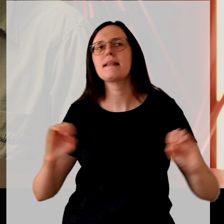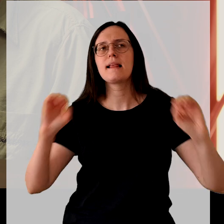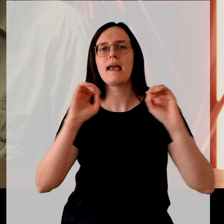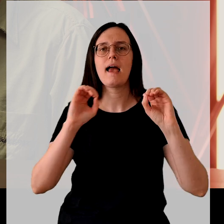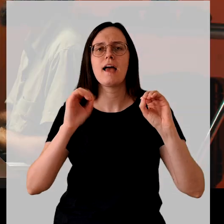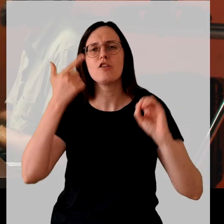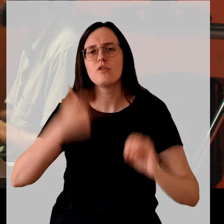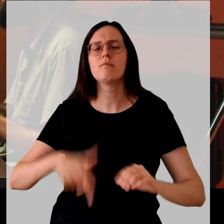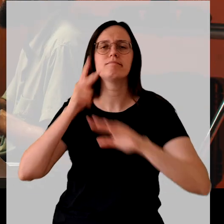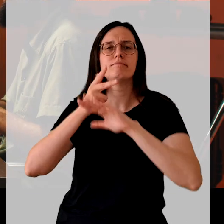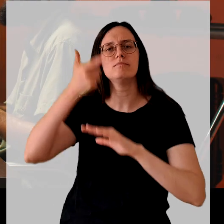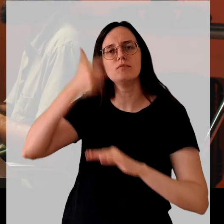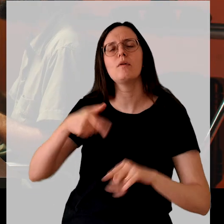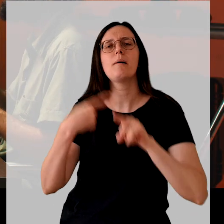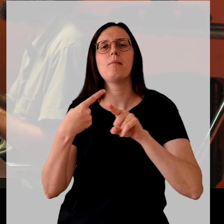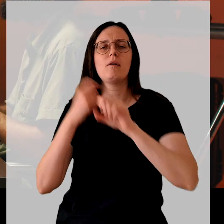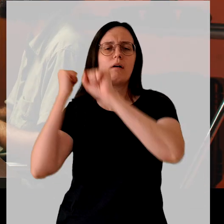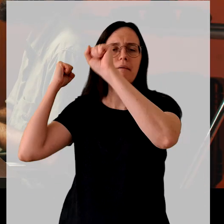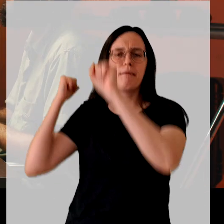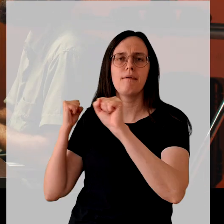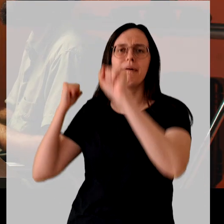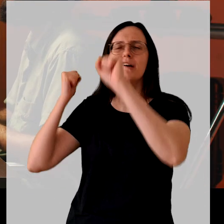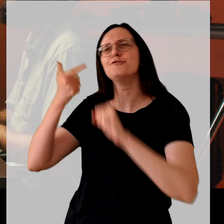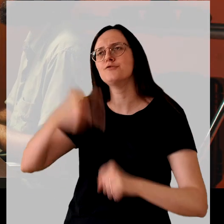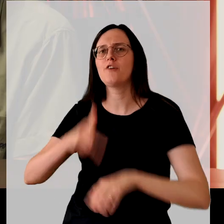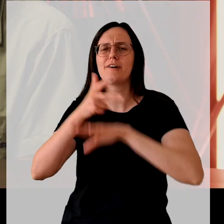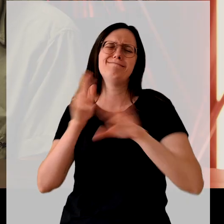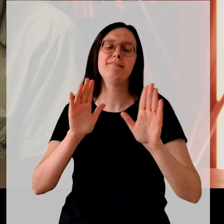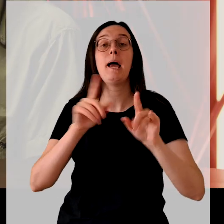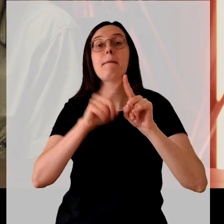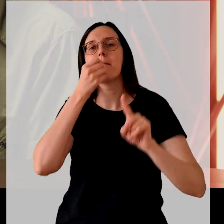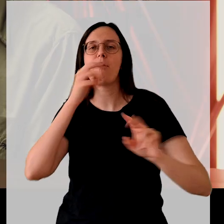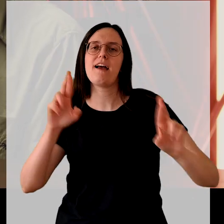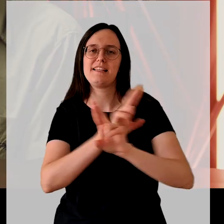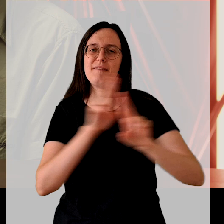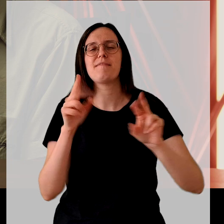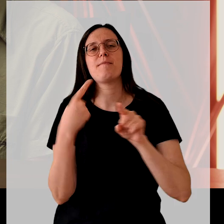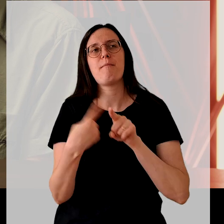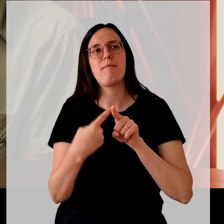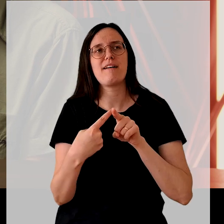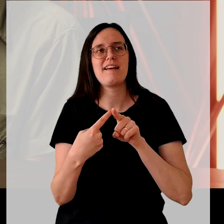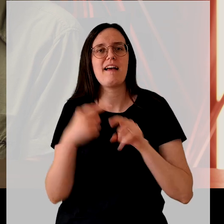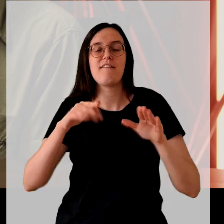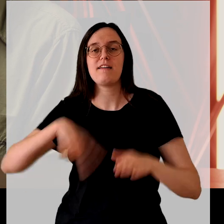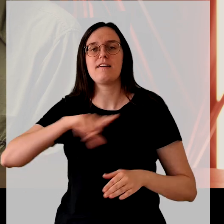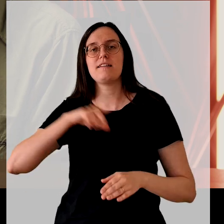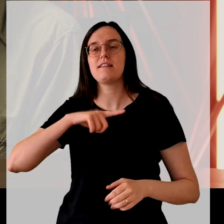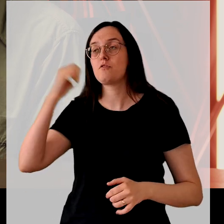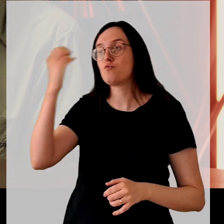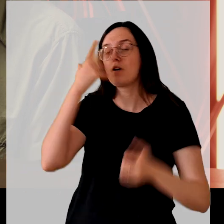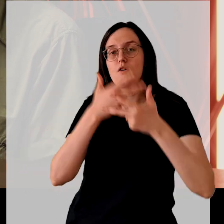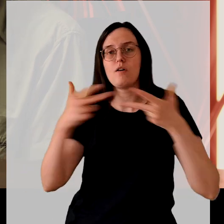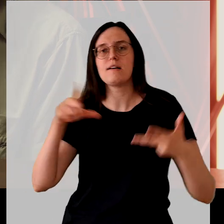e ninguém quer ter que rodar mais take porque o boom ficou entrando em quadro, né? Mas acho que tem uma boa relação também, porque, às vezes a gente tem uma